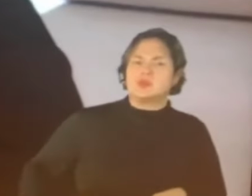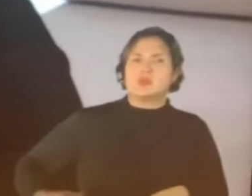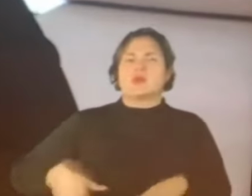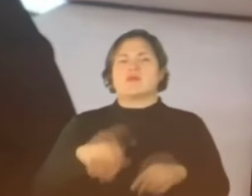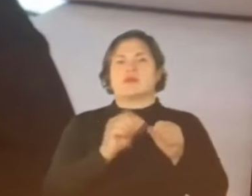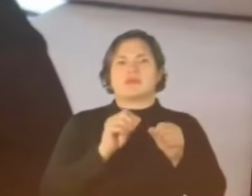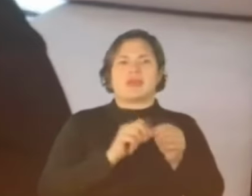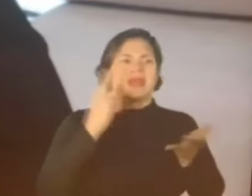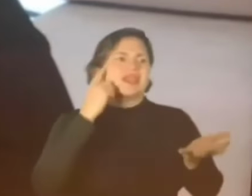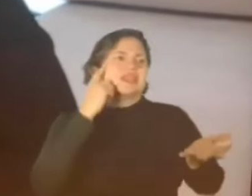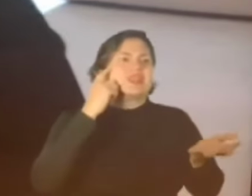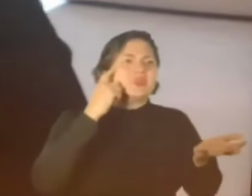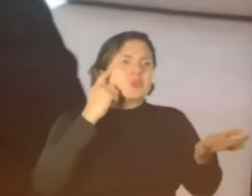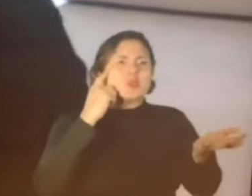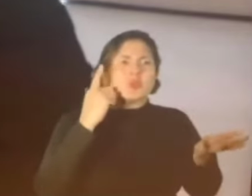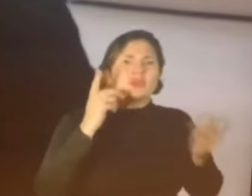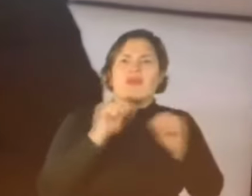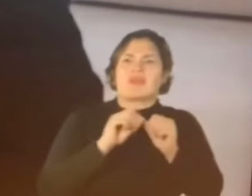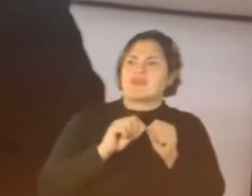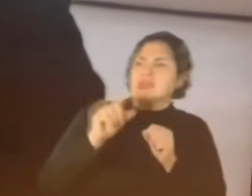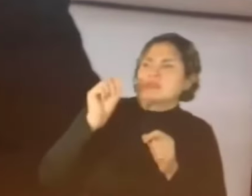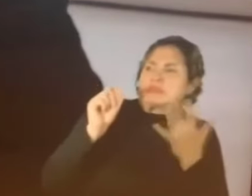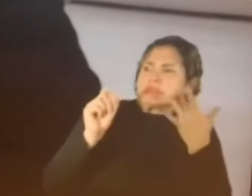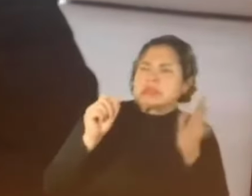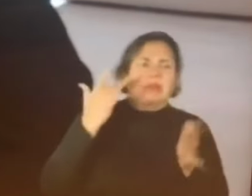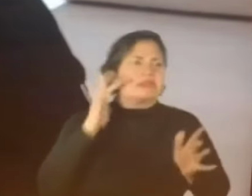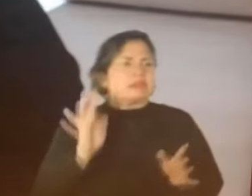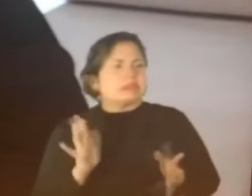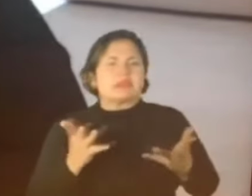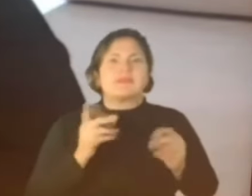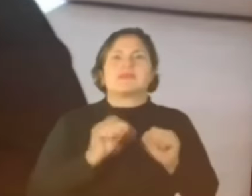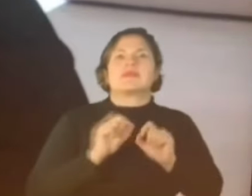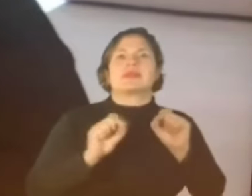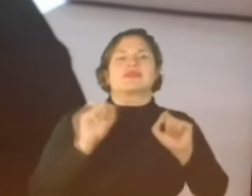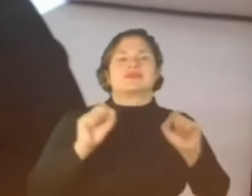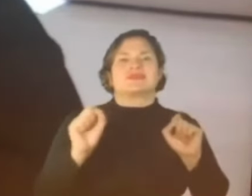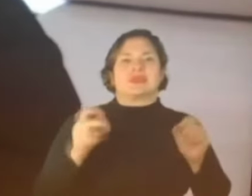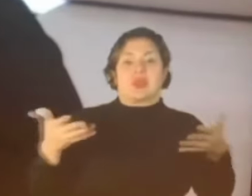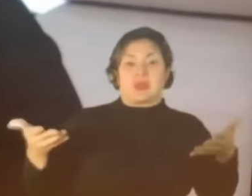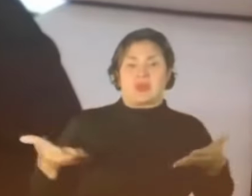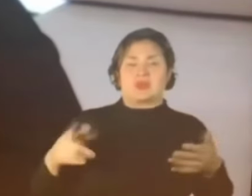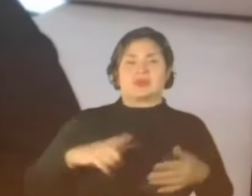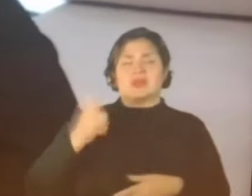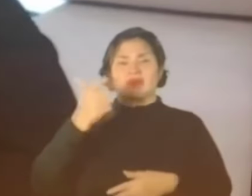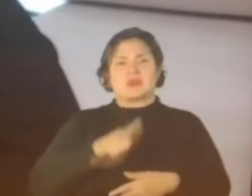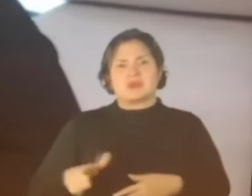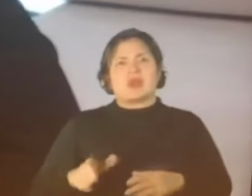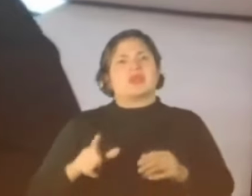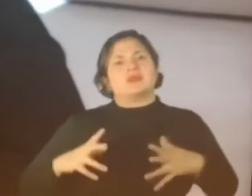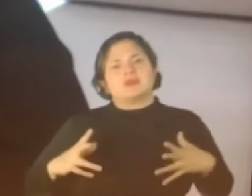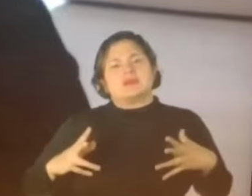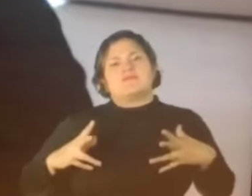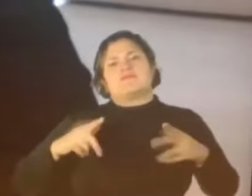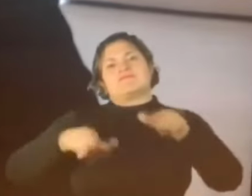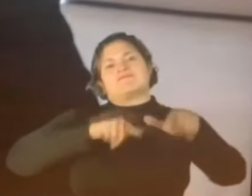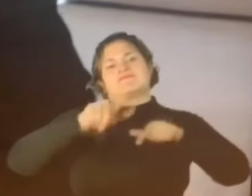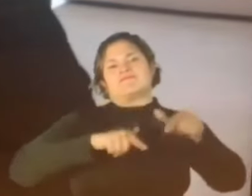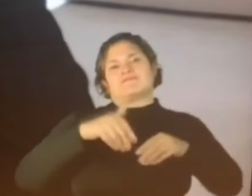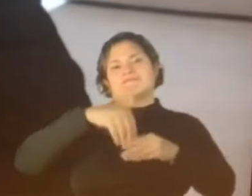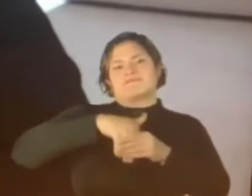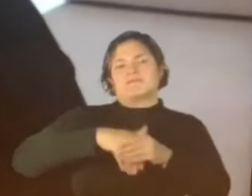a indecidibilidade leva a quê? Leva a essa obra em aberto das ações eleitorais, em que